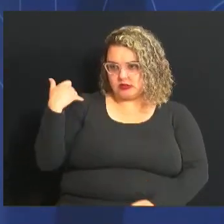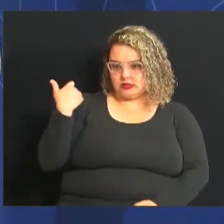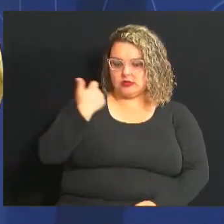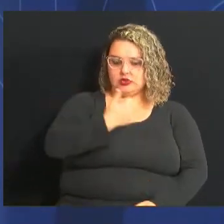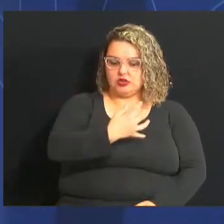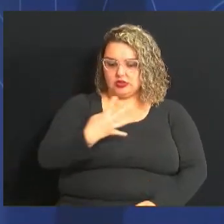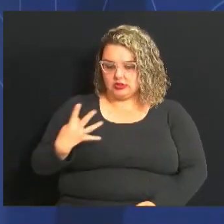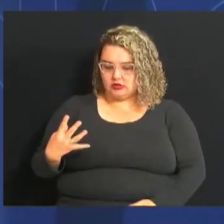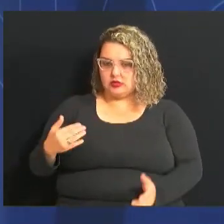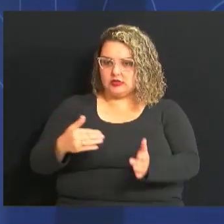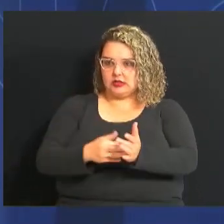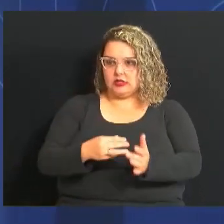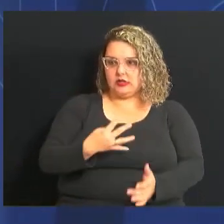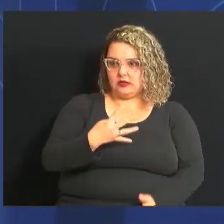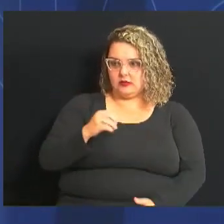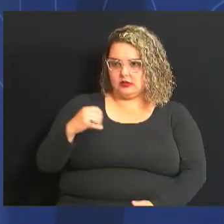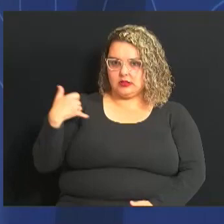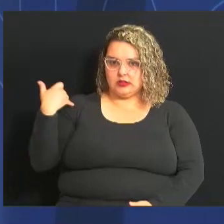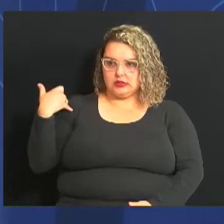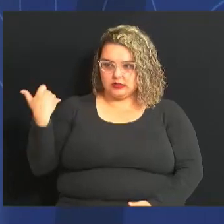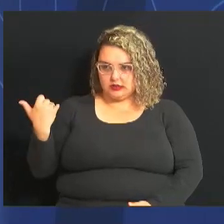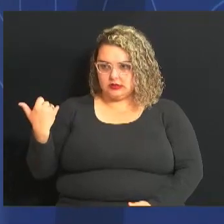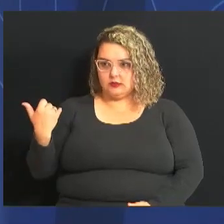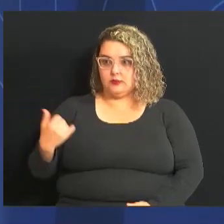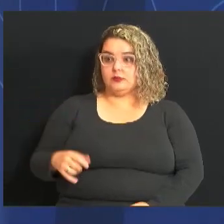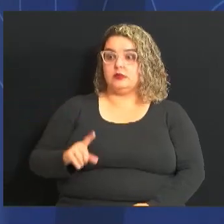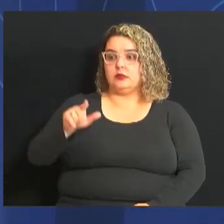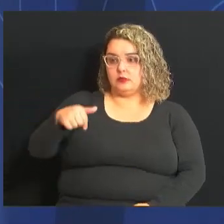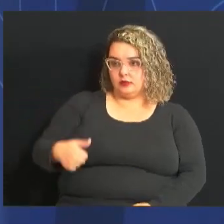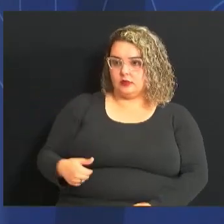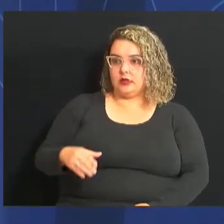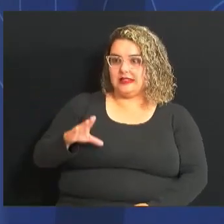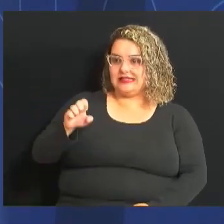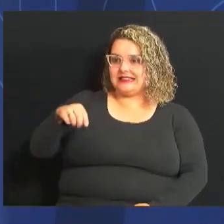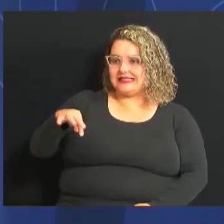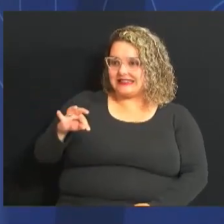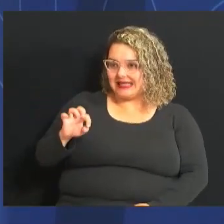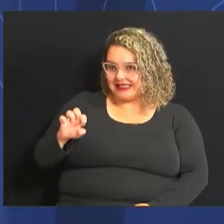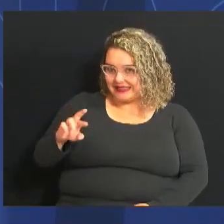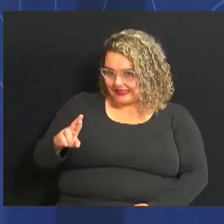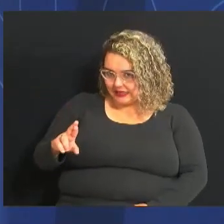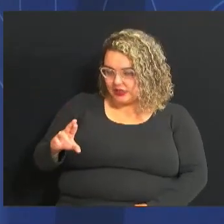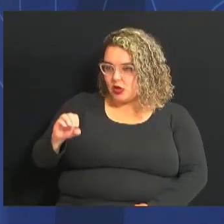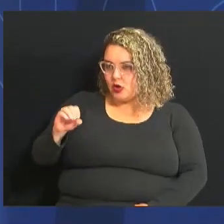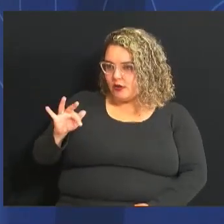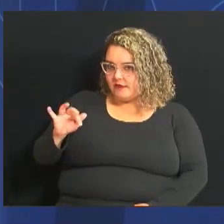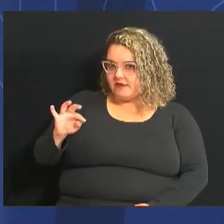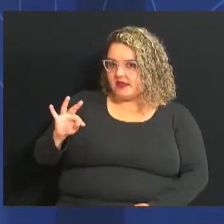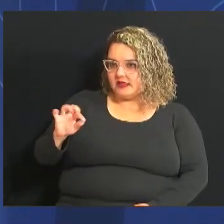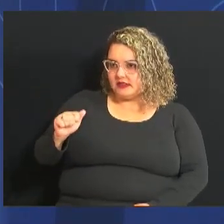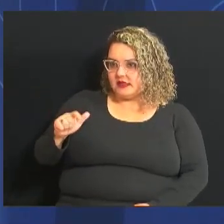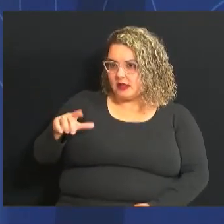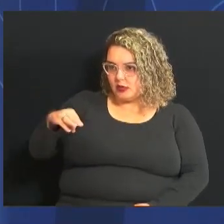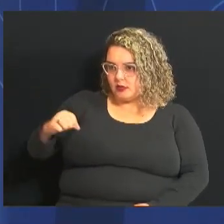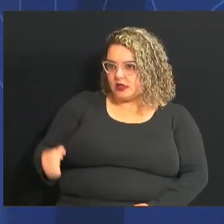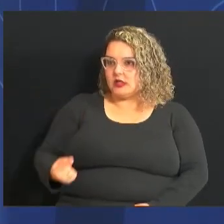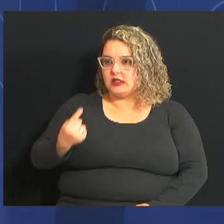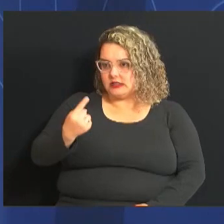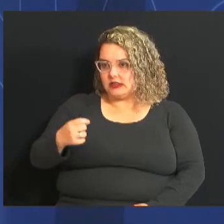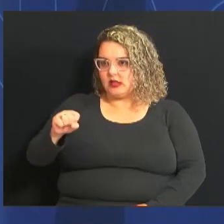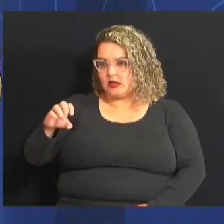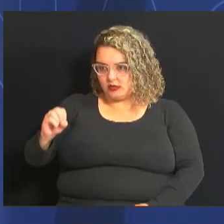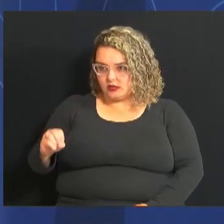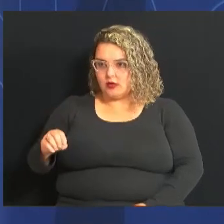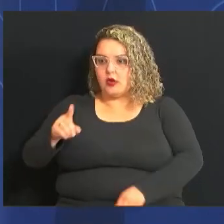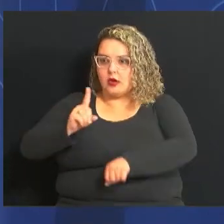dia seguinte é na Clínica Oftalmo Center, tá? E aí vão ser oferecidos, então, 180